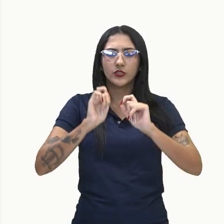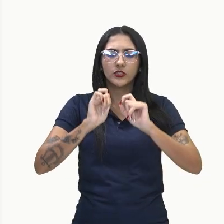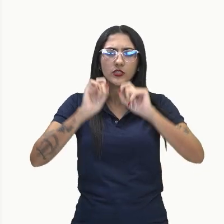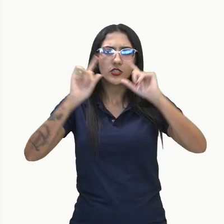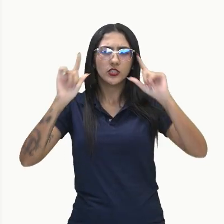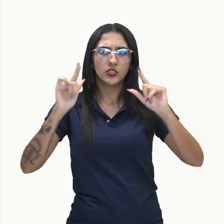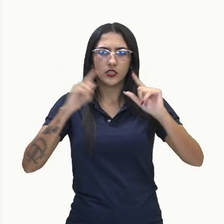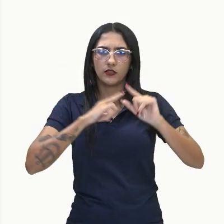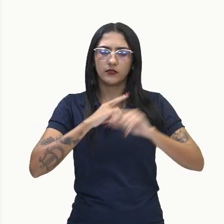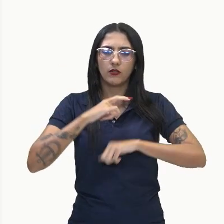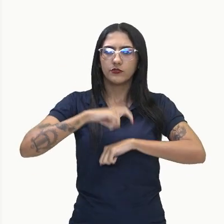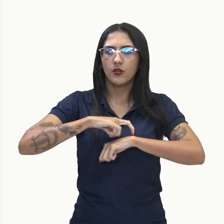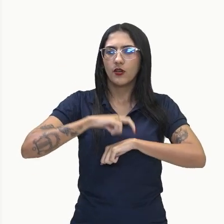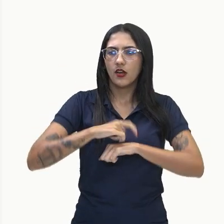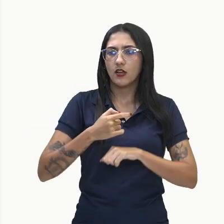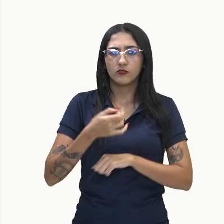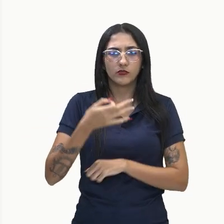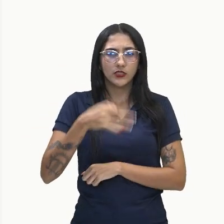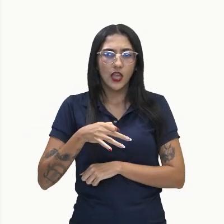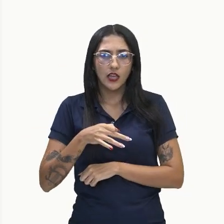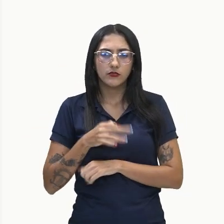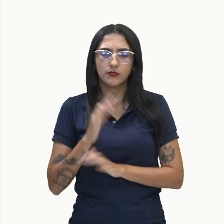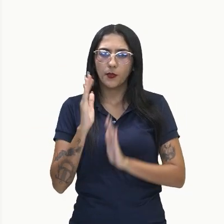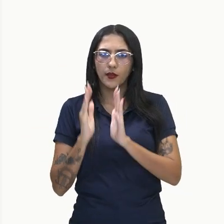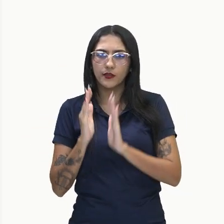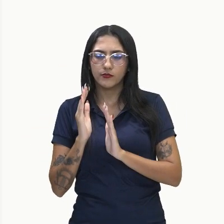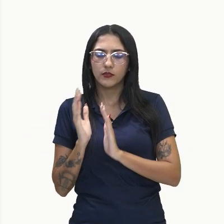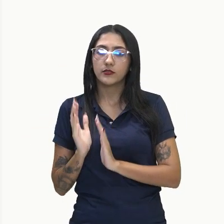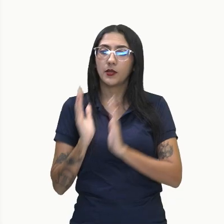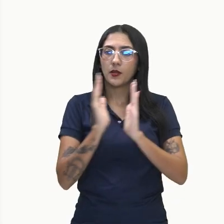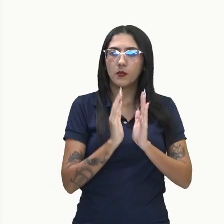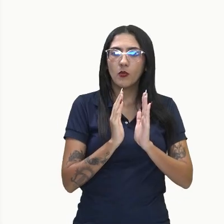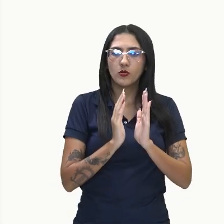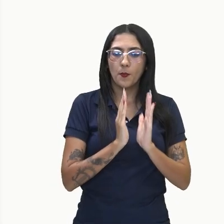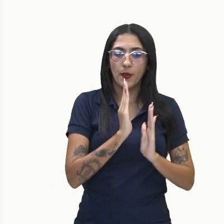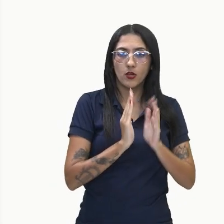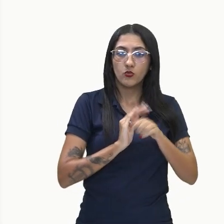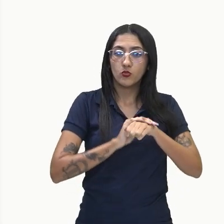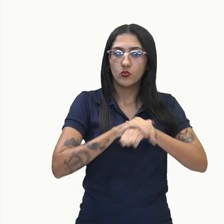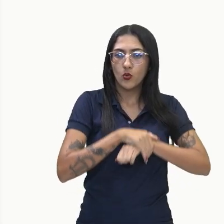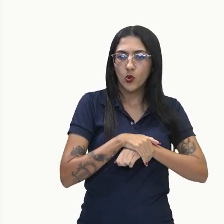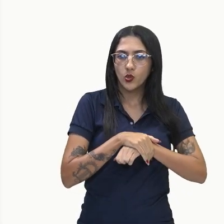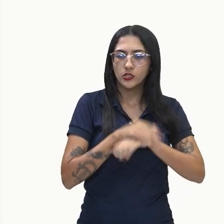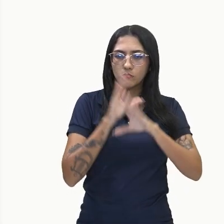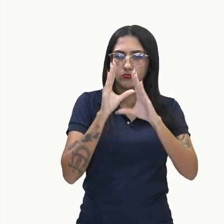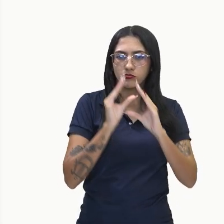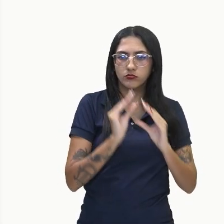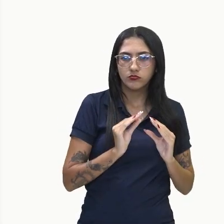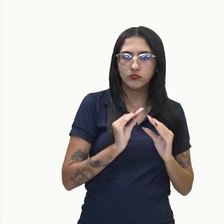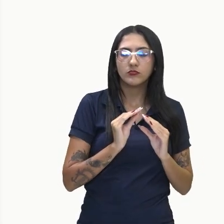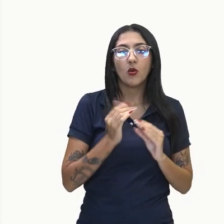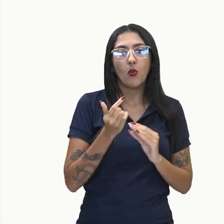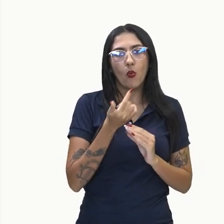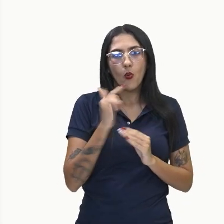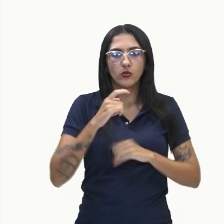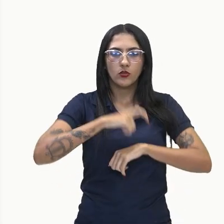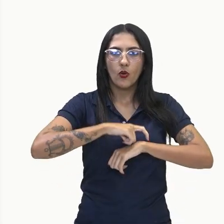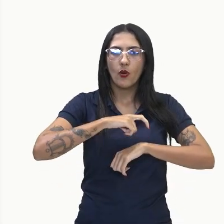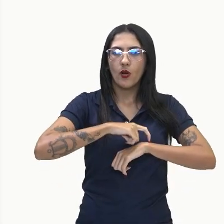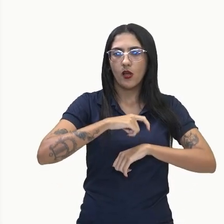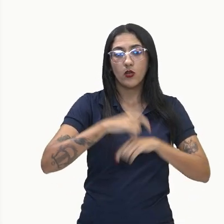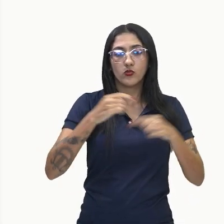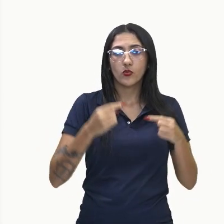os horários, né, durante o dia, e à noite, os horários ali compatível com